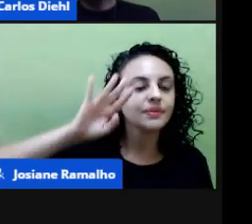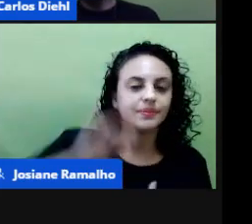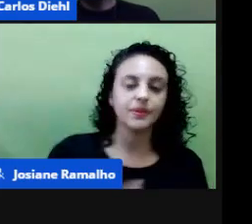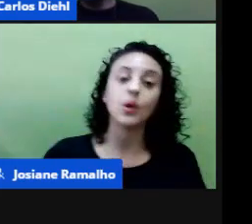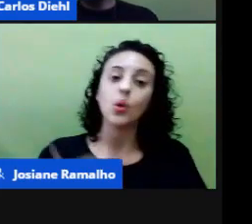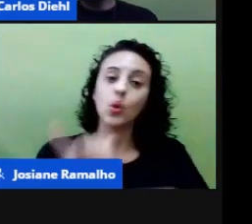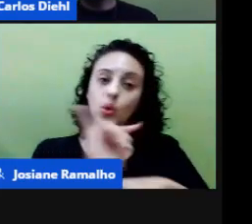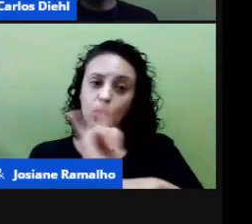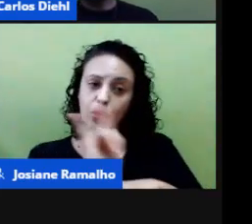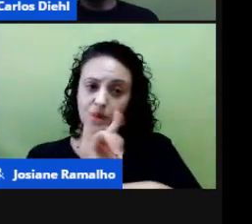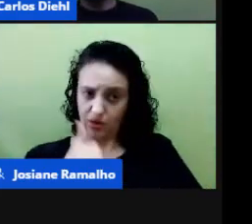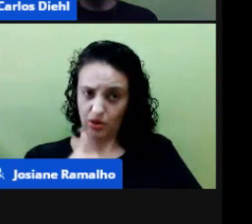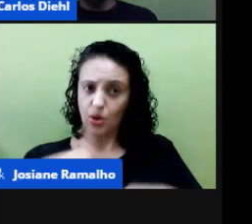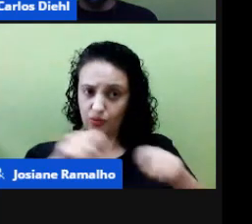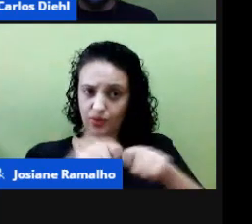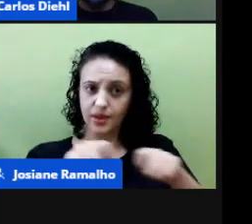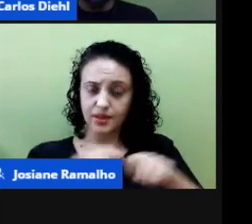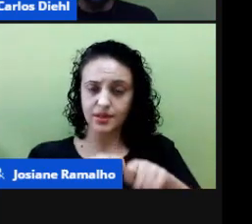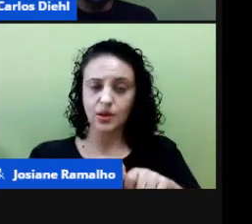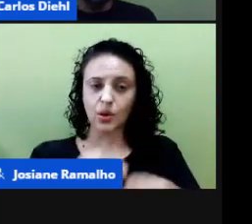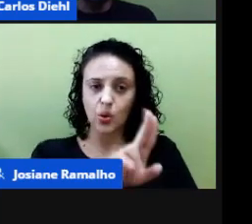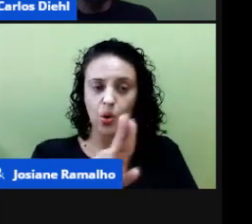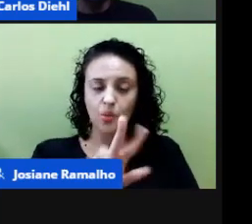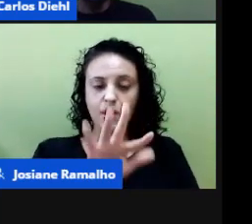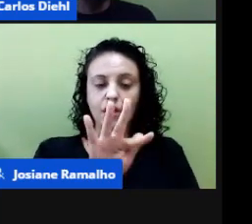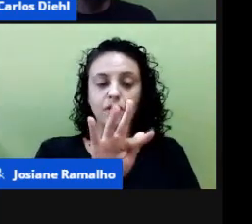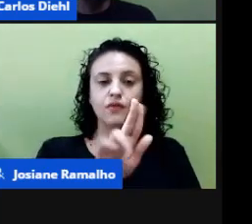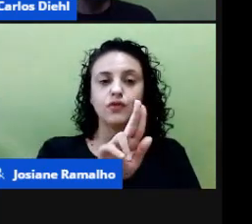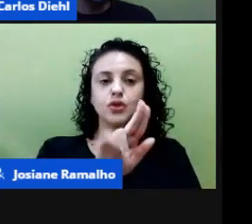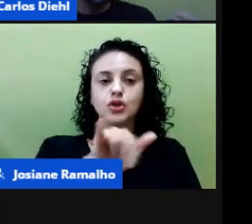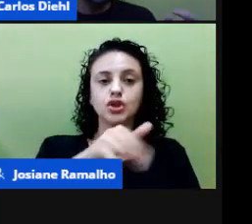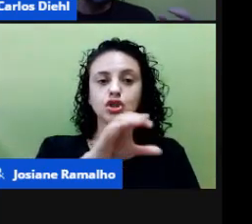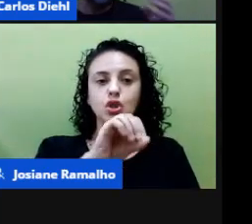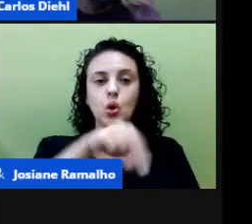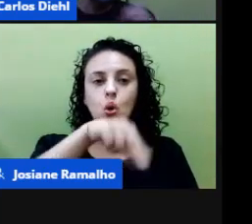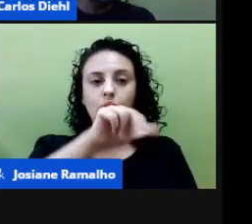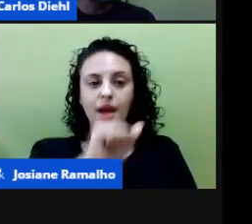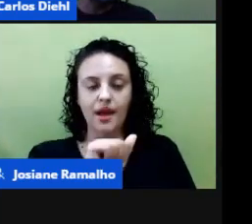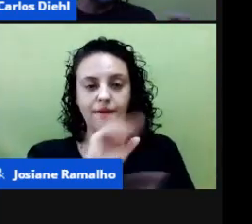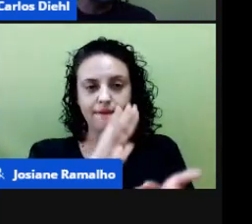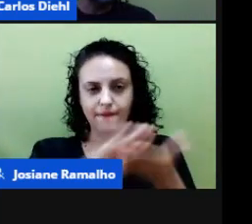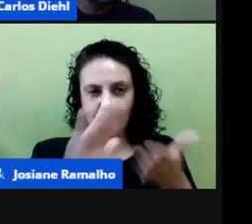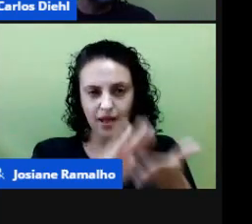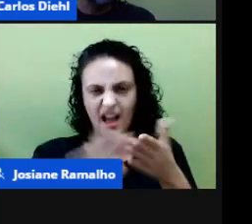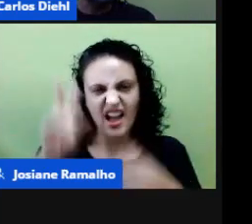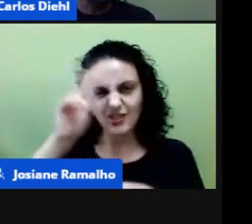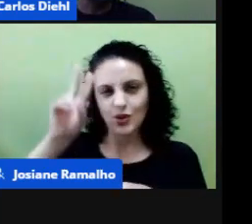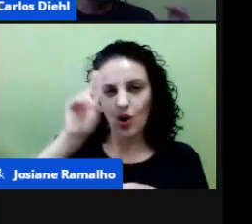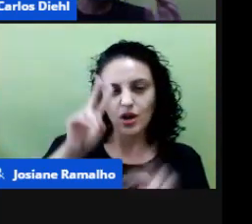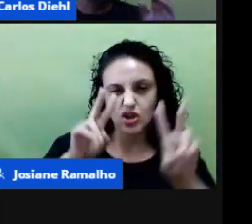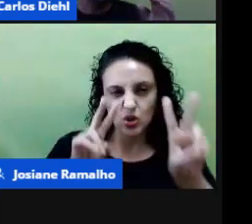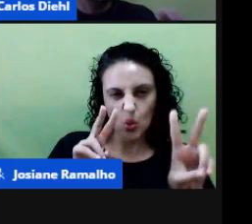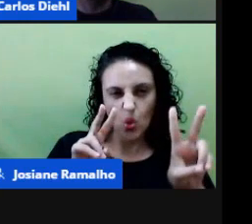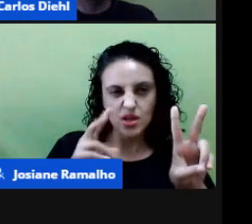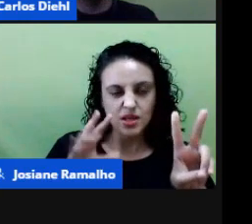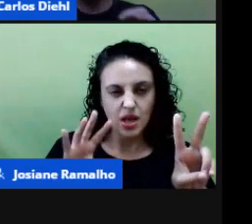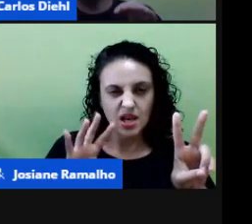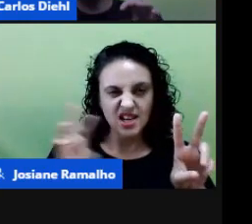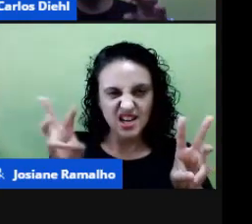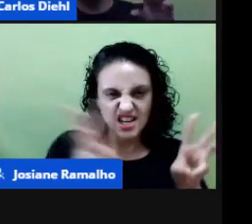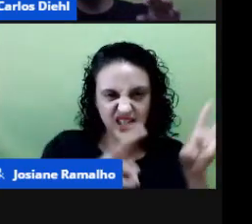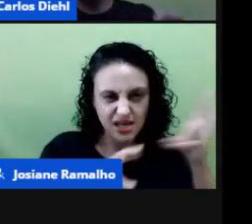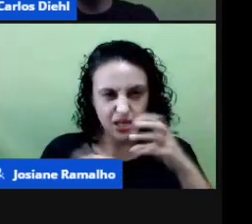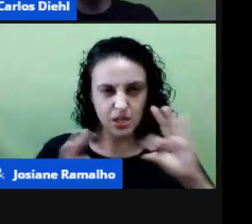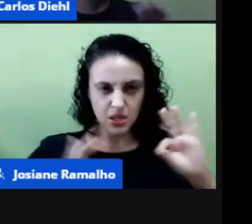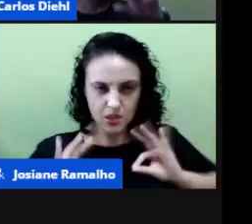chama Fujona, que é aquela história das 2 onças que fugiram do centro de reabilitação de animais silvestres, a gente